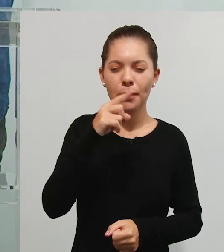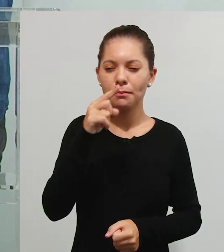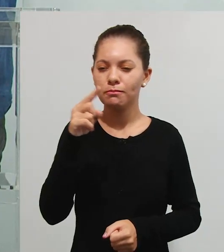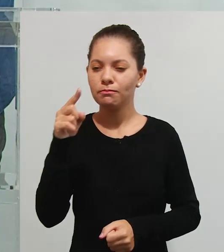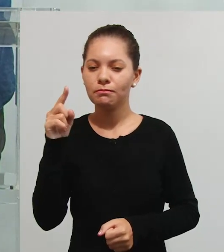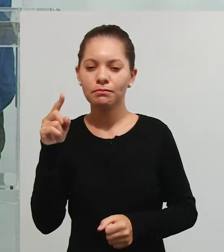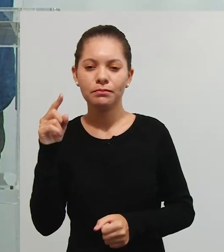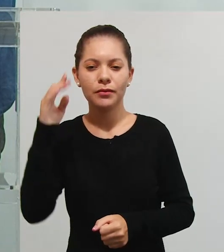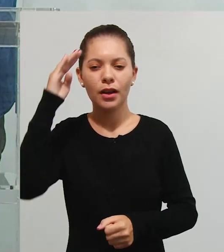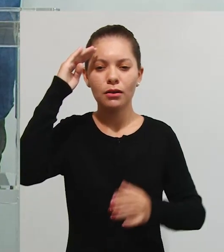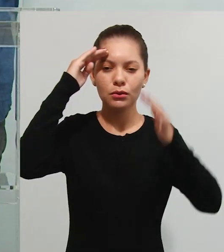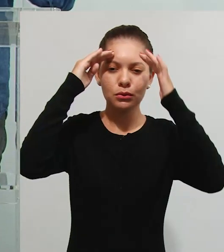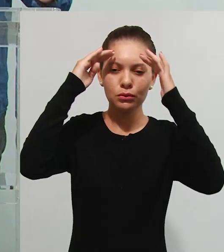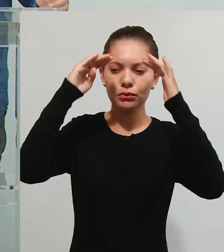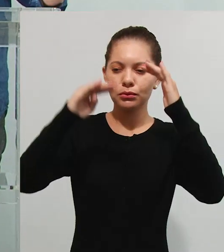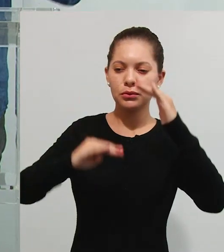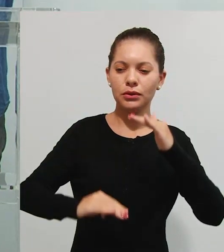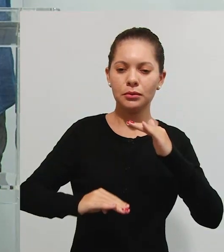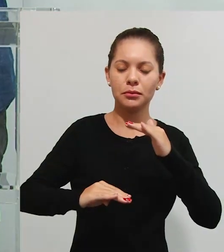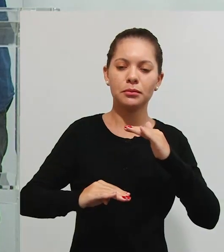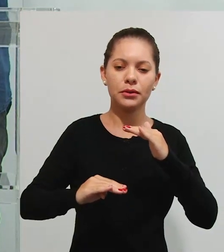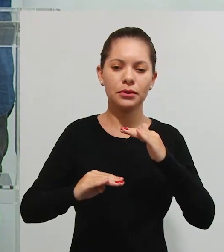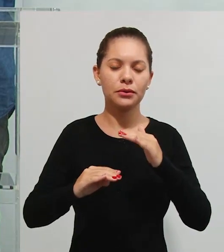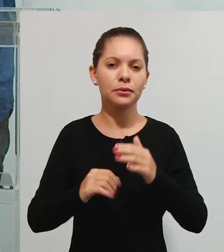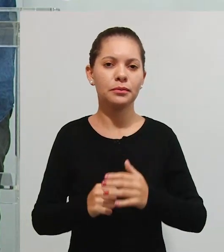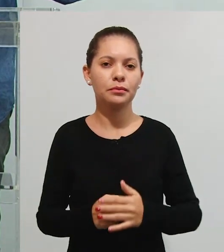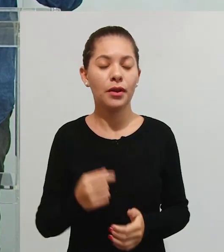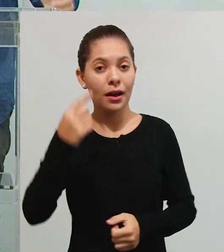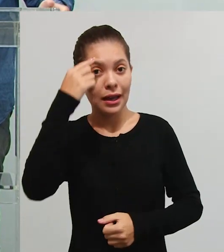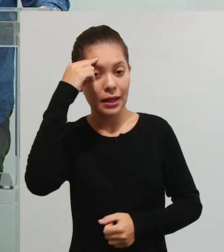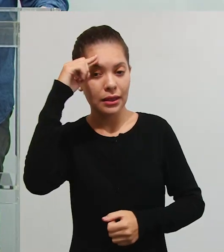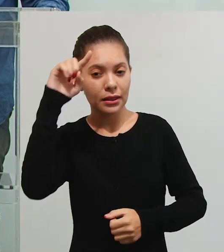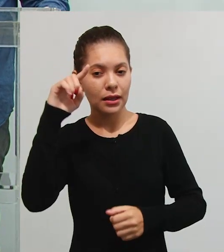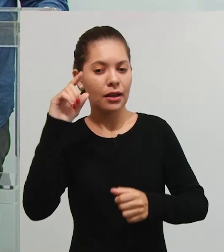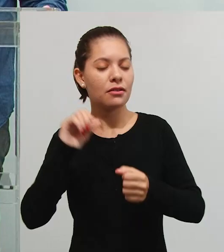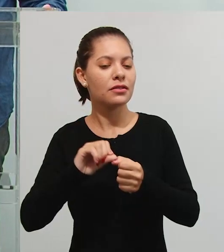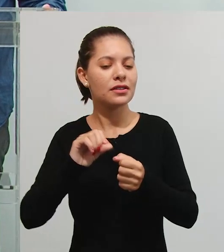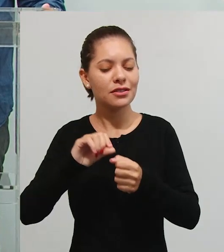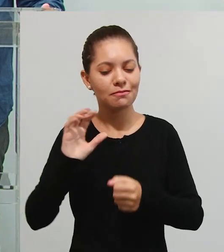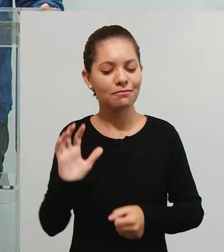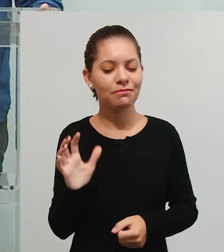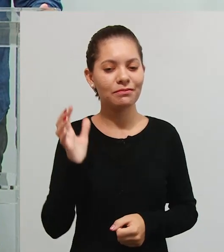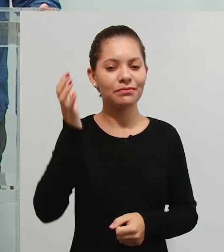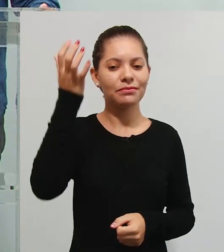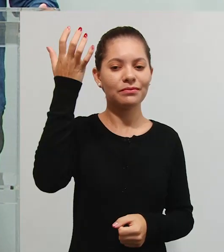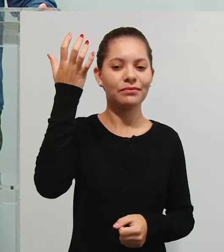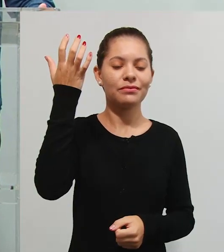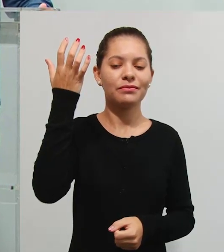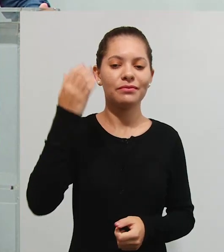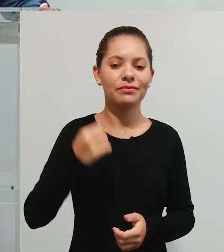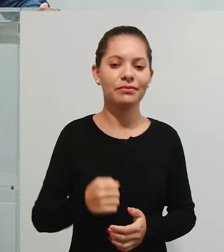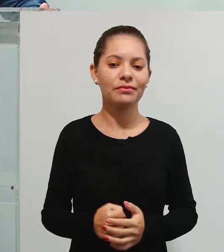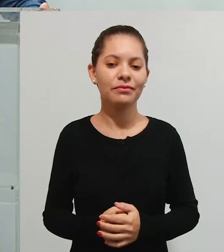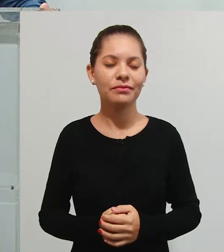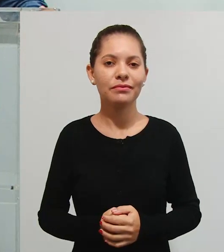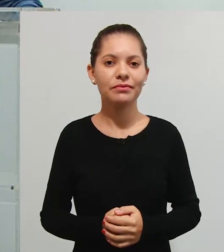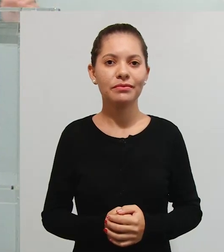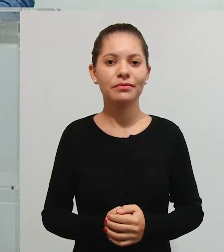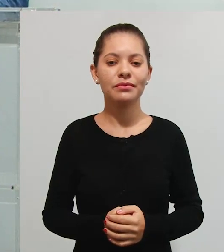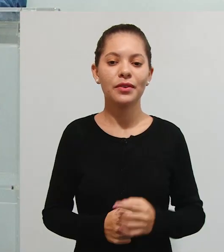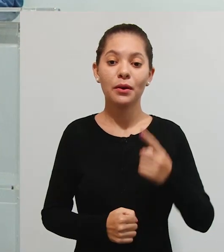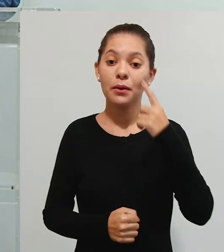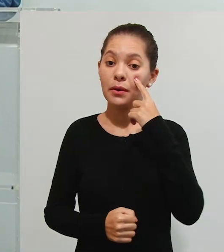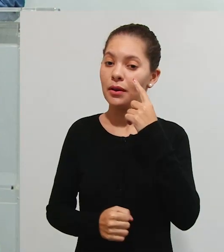todo o negócio, de cima a baixo. Ele que vai estar puxando a ideia, fazendo de fato esse empreendimento acontecer,